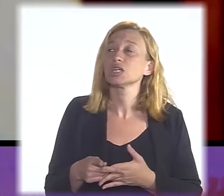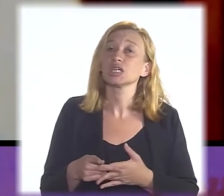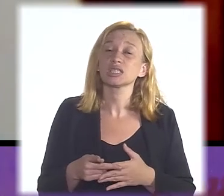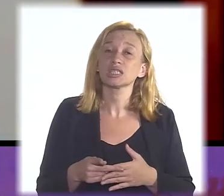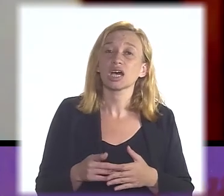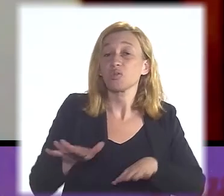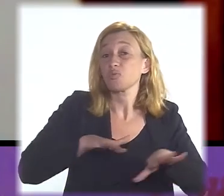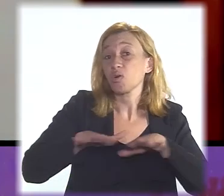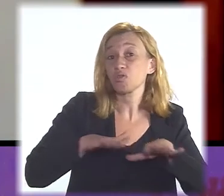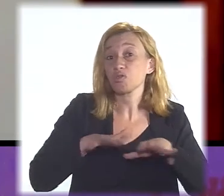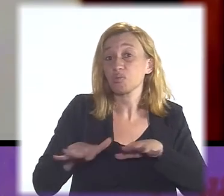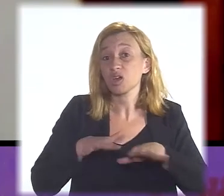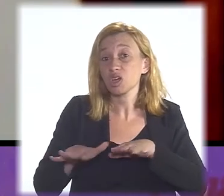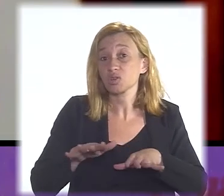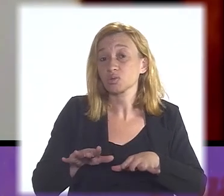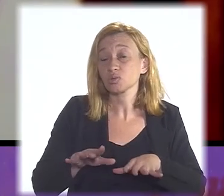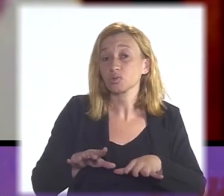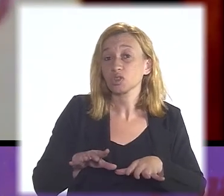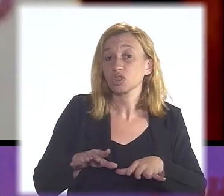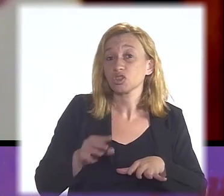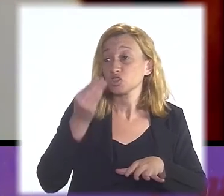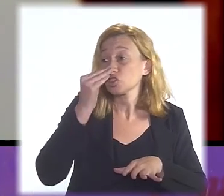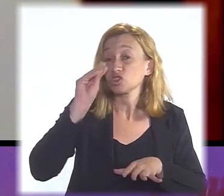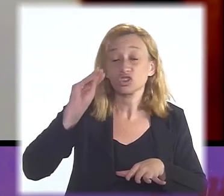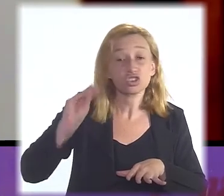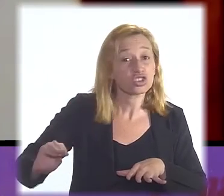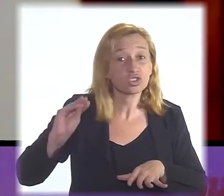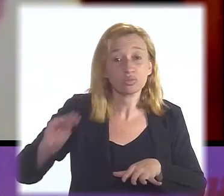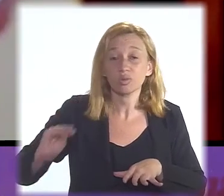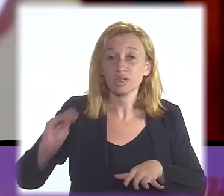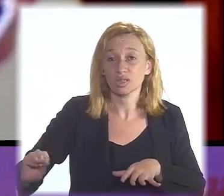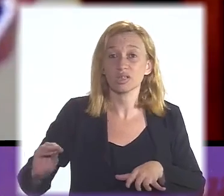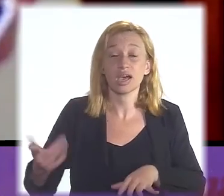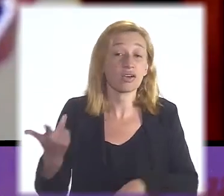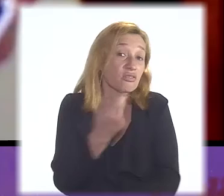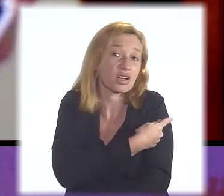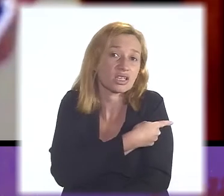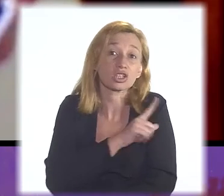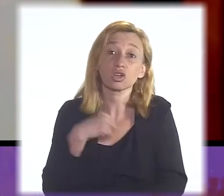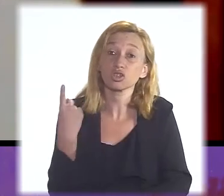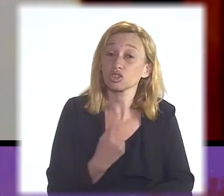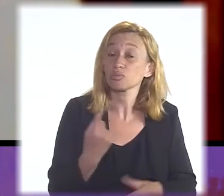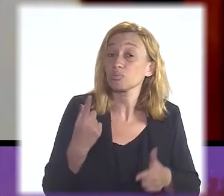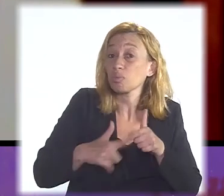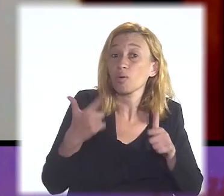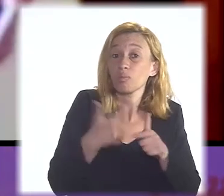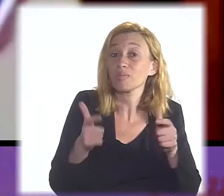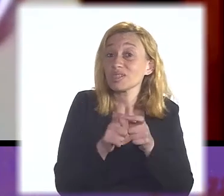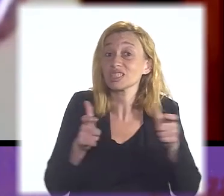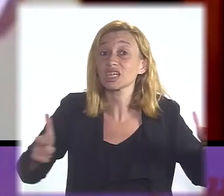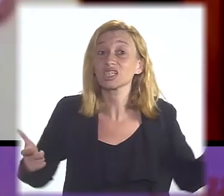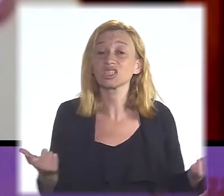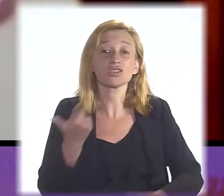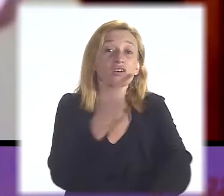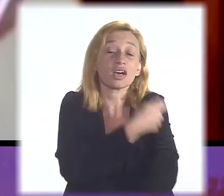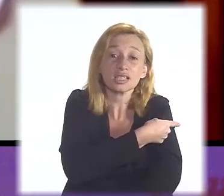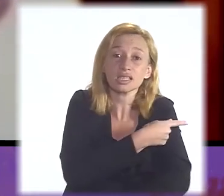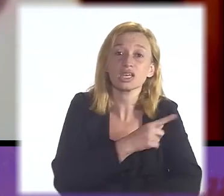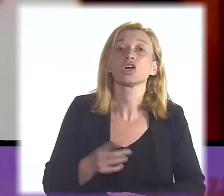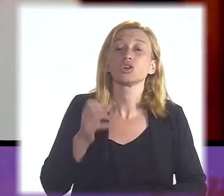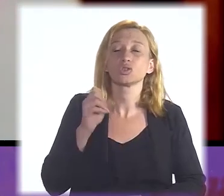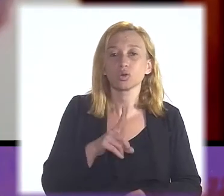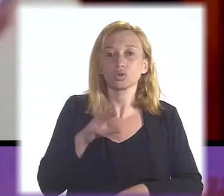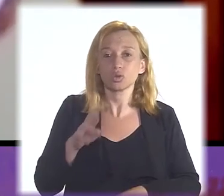fim, está levando a esse movimento de um repassar para o outro, negando vacina. Nós estamos enfrentando problemas com